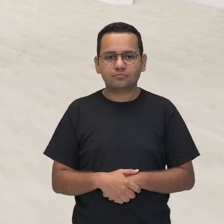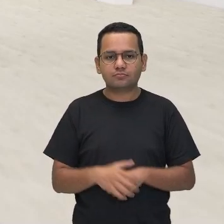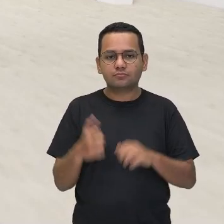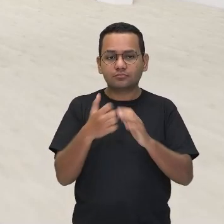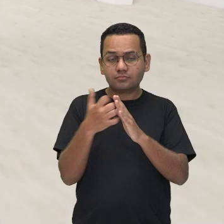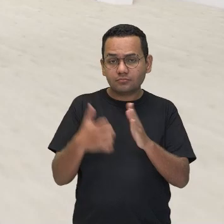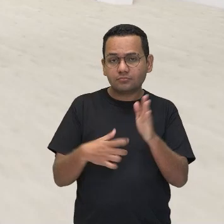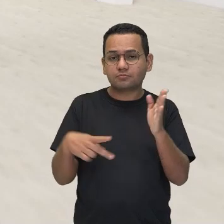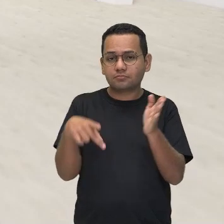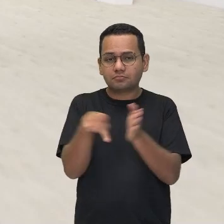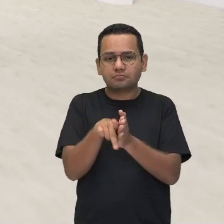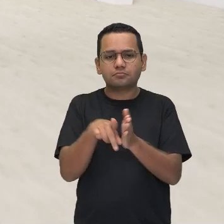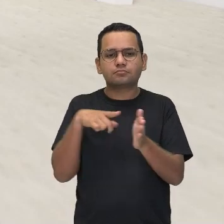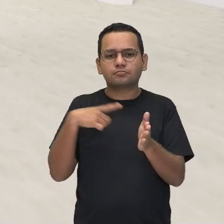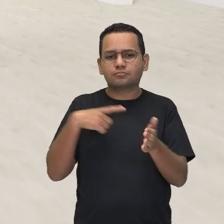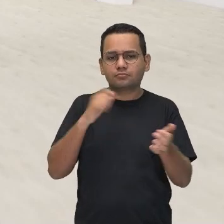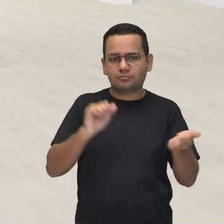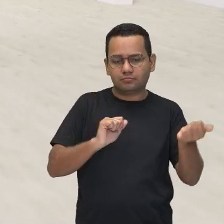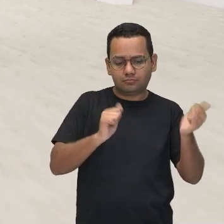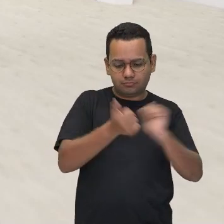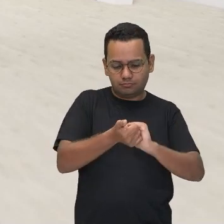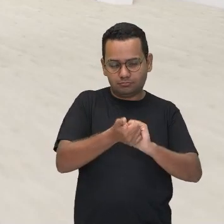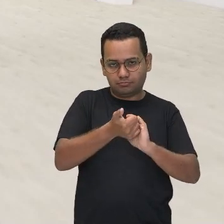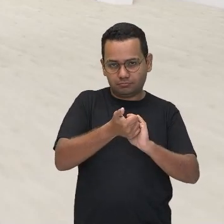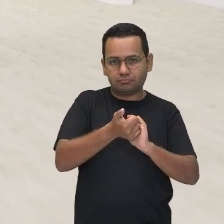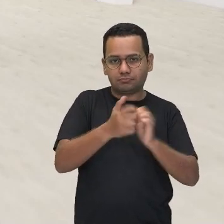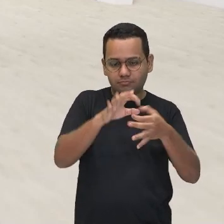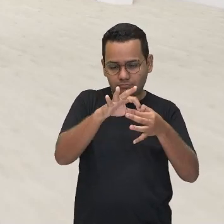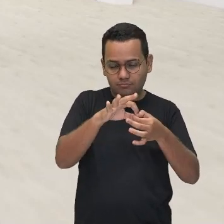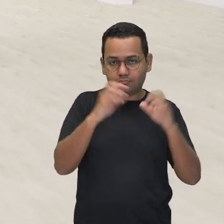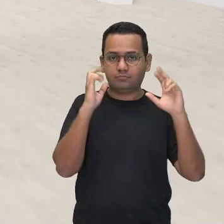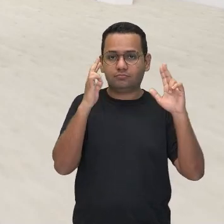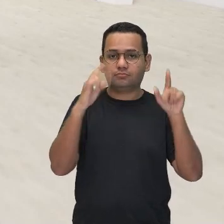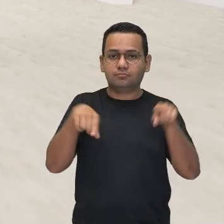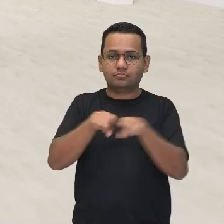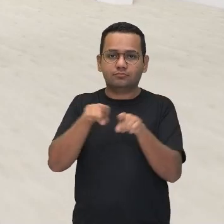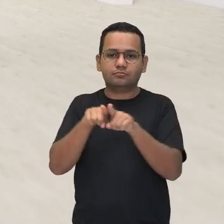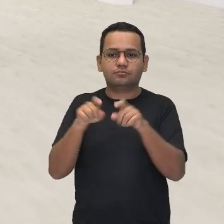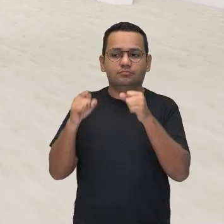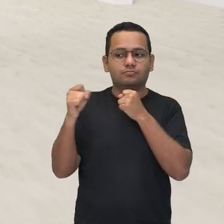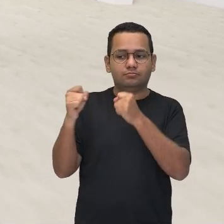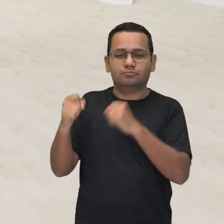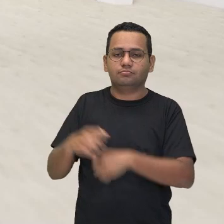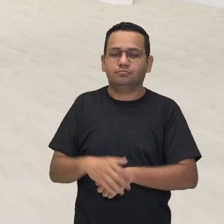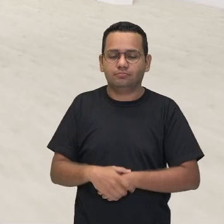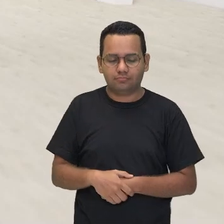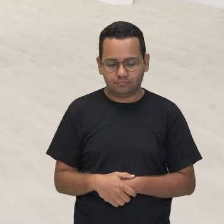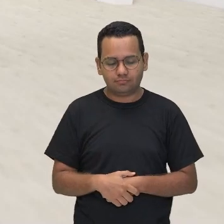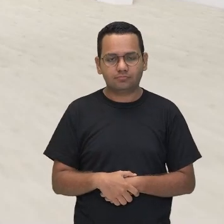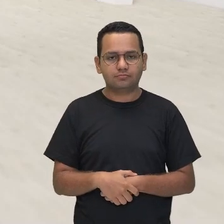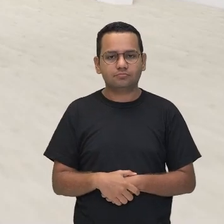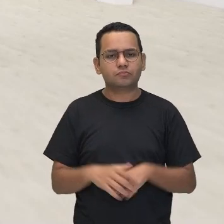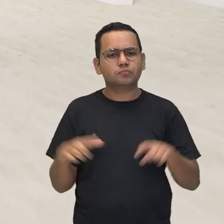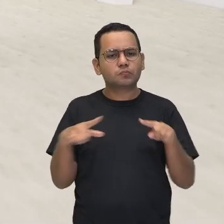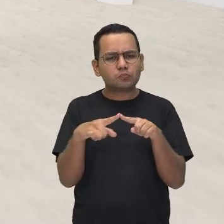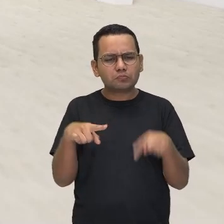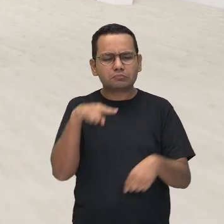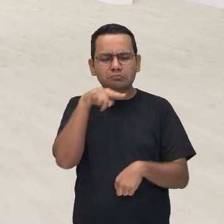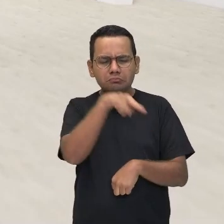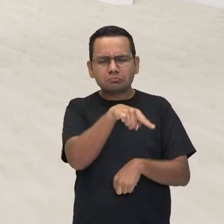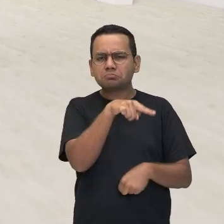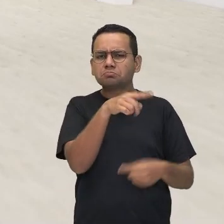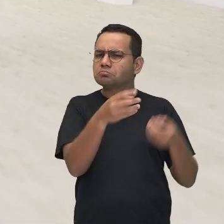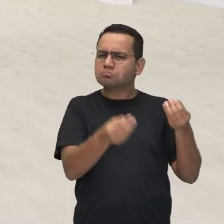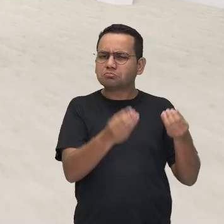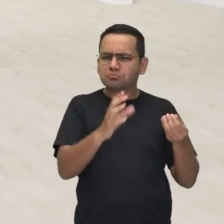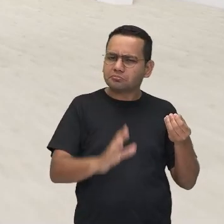Aventura e as lutas e para relembrar né esses conceitos Vamos iniciar com os esportes de Aventura vamos ver o